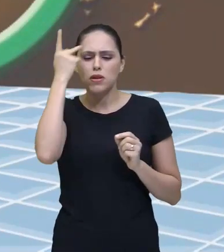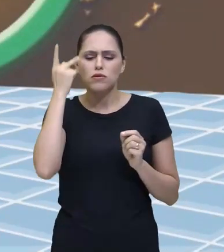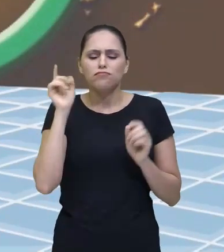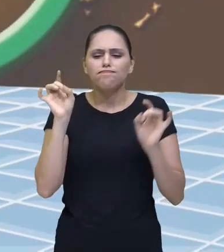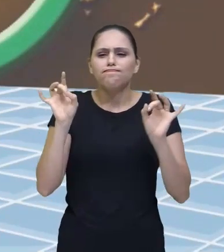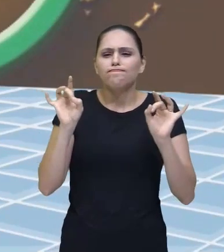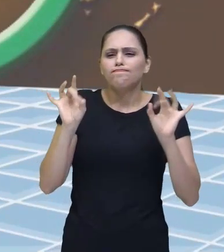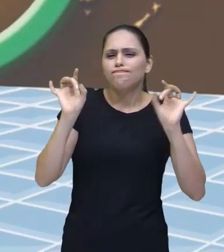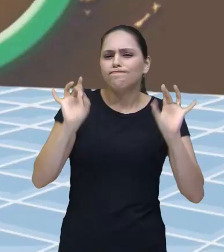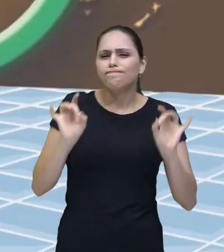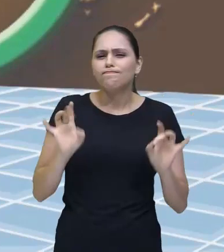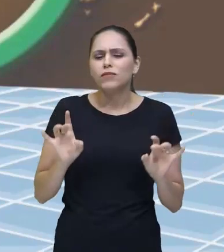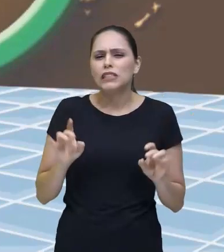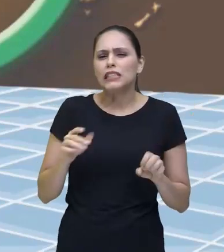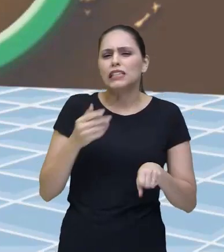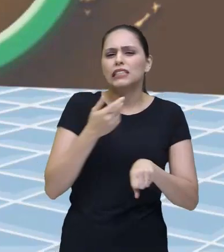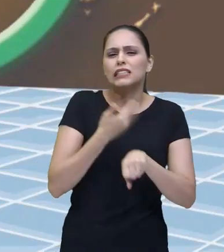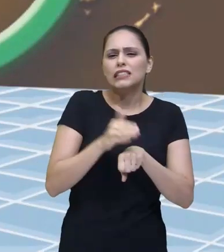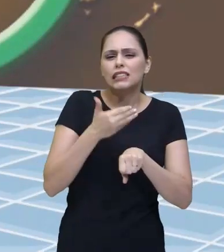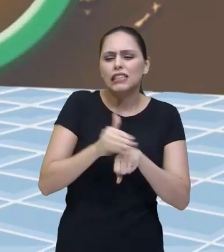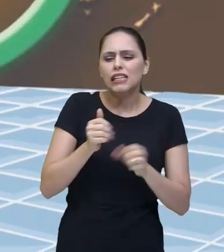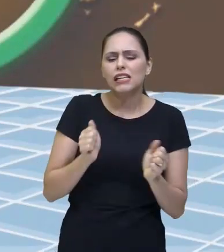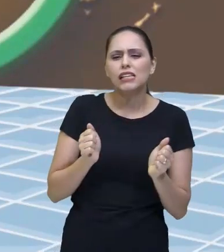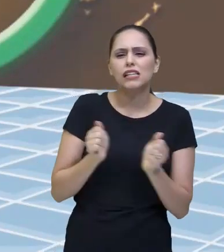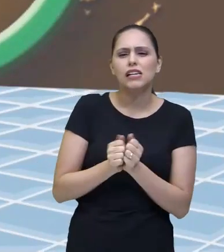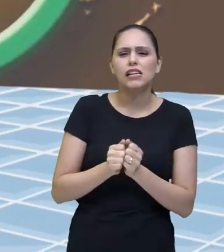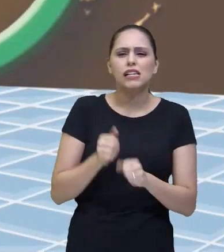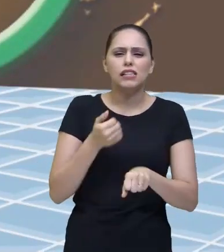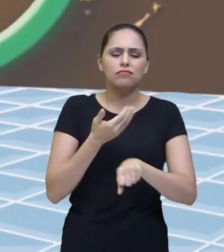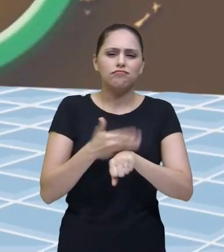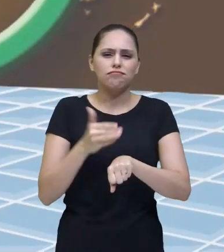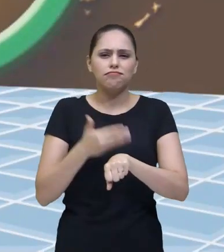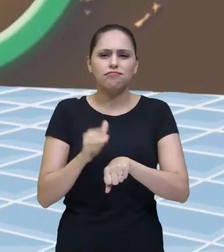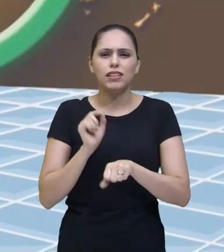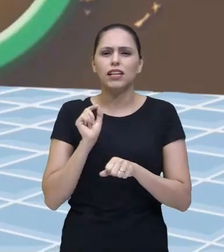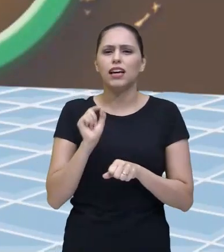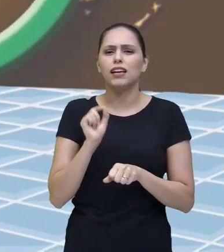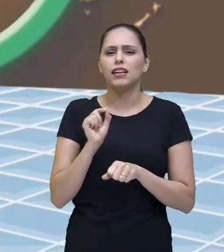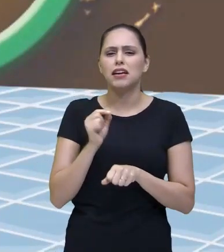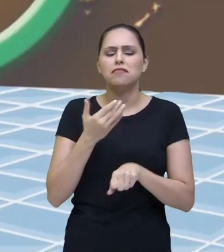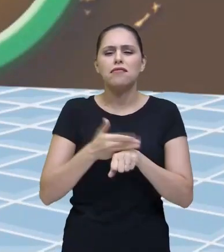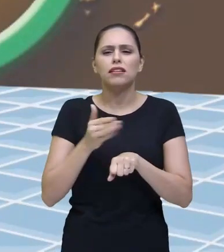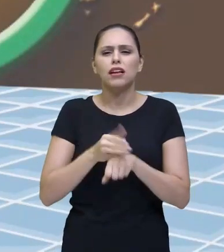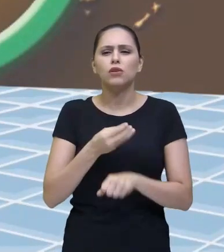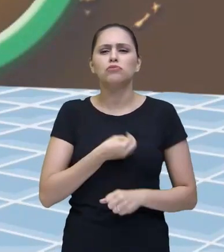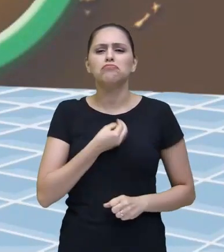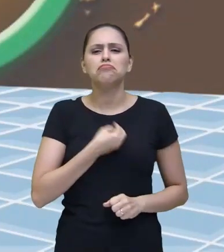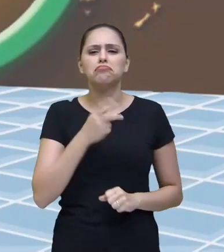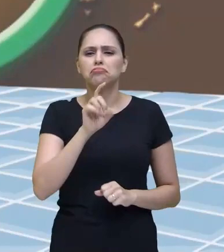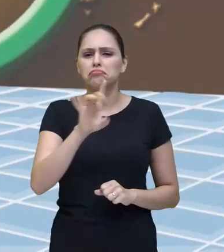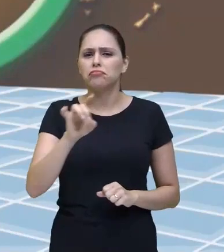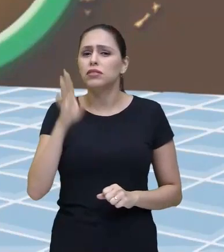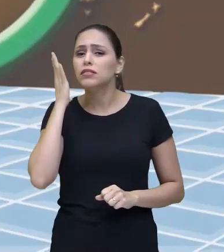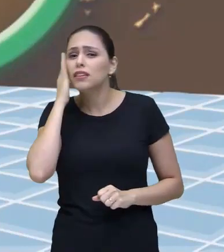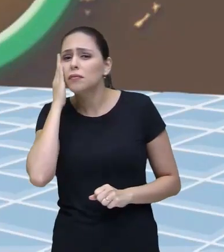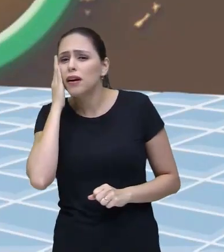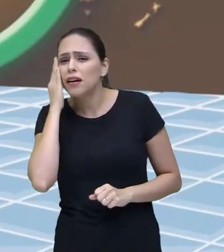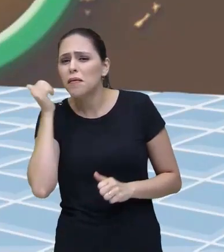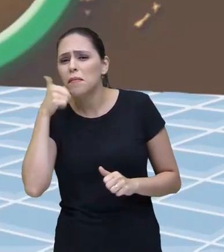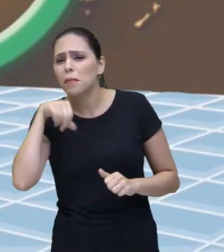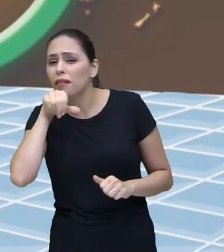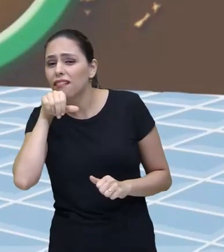que treina as crianças para ser inteligente. Quem é o nosso maior treinador da vida? Quem é essa pessoa, você sabe? É o papai, a